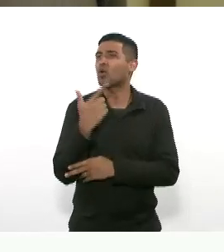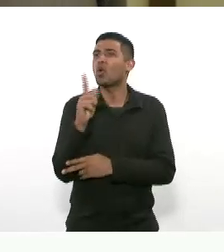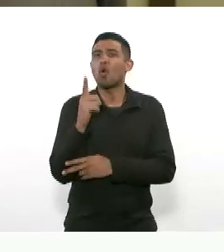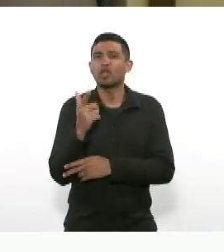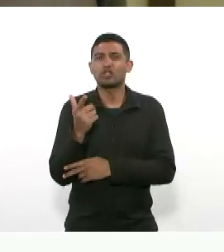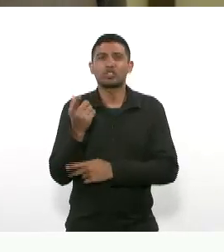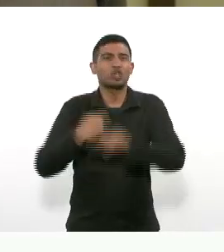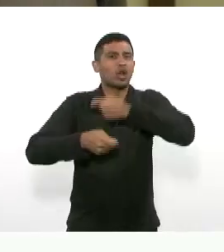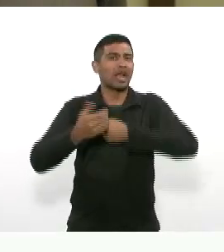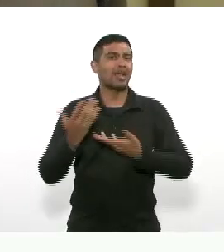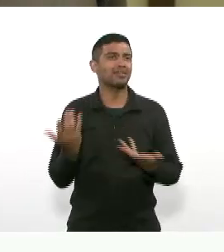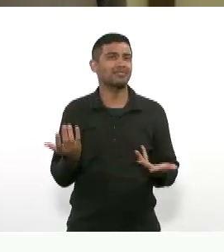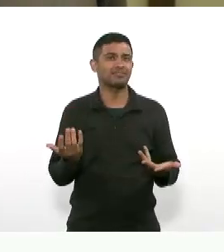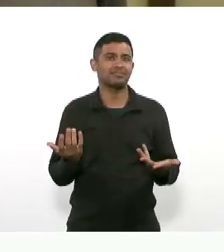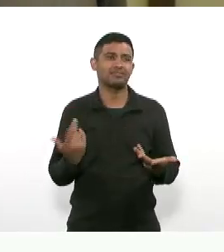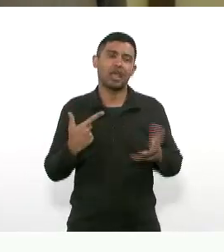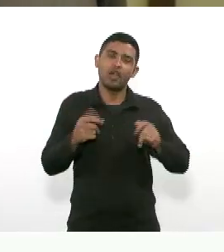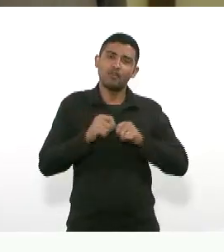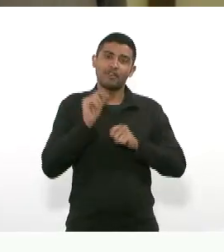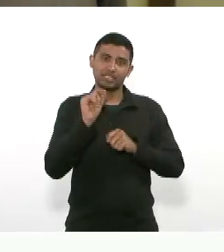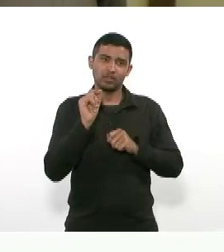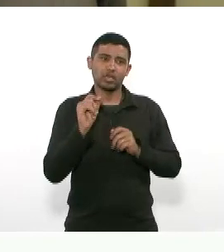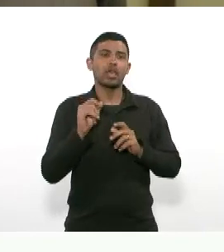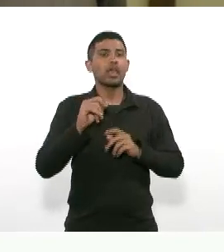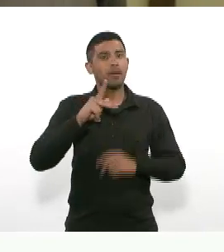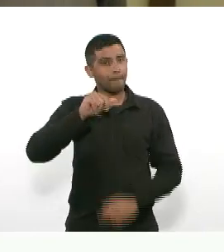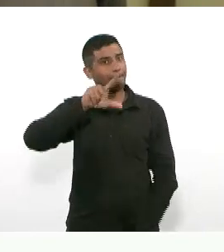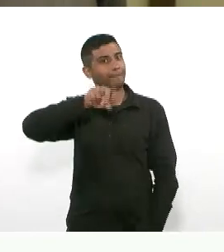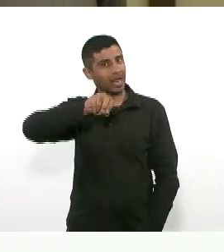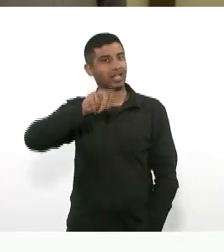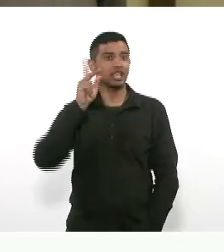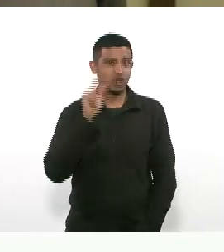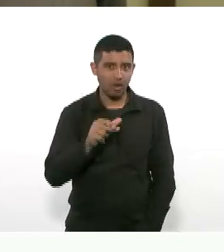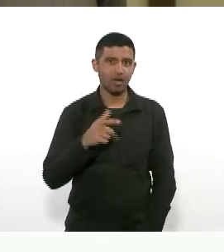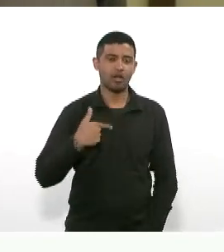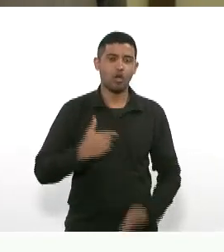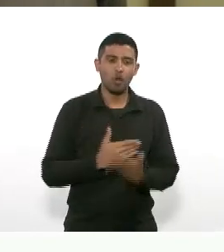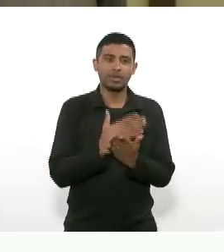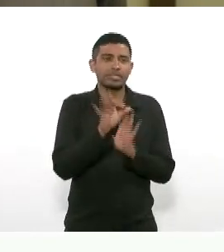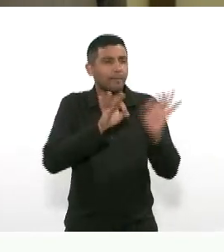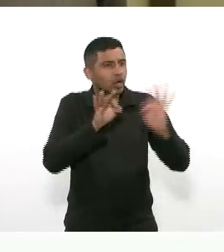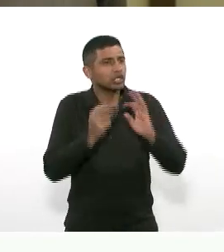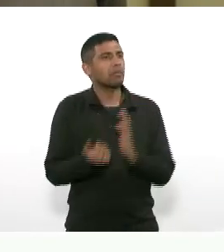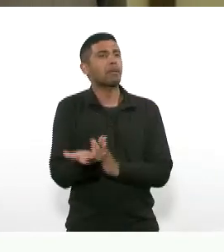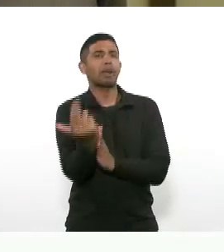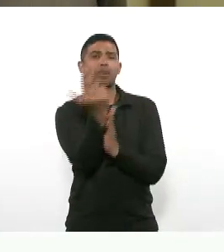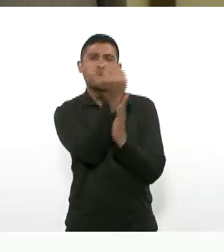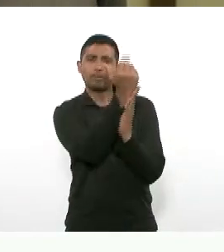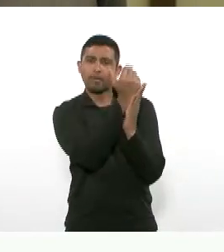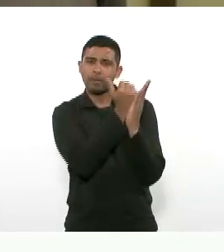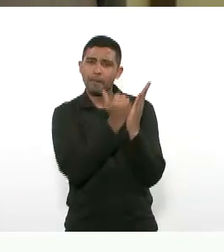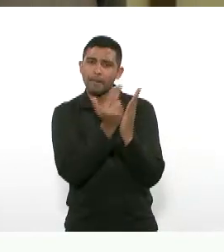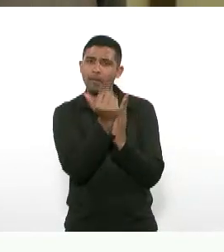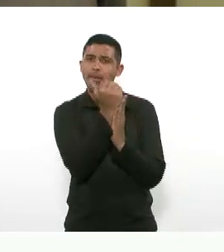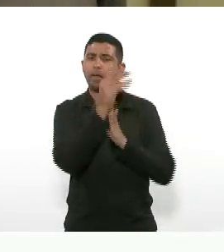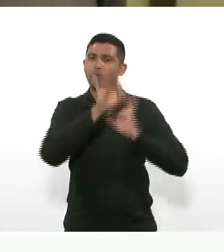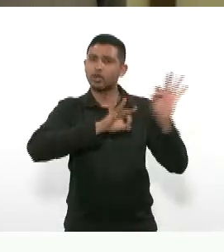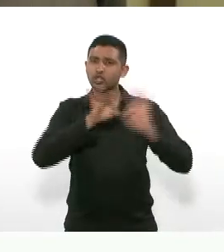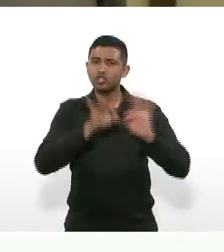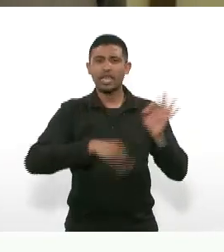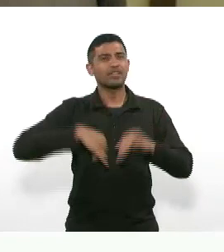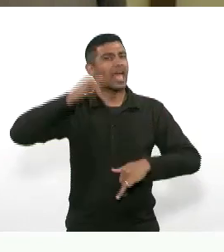O plano é, vou fazer uma casa. Vamos começar com o projeto. Então, vamos só para o projeto. Isso